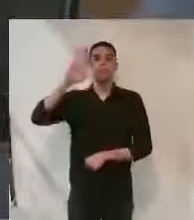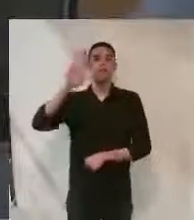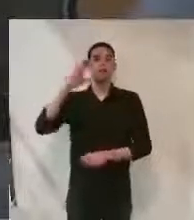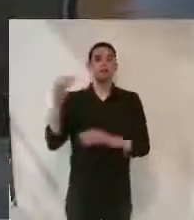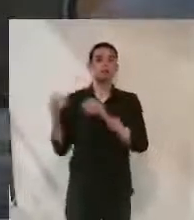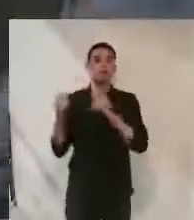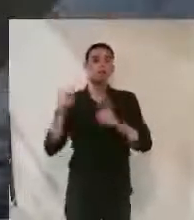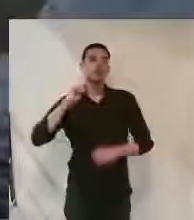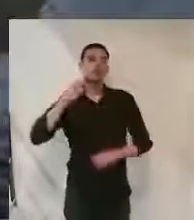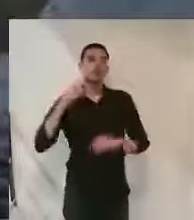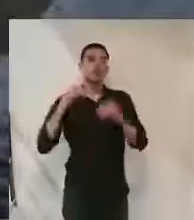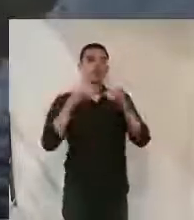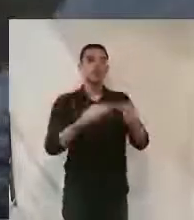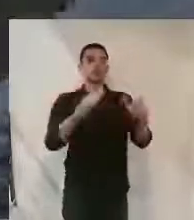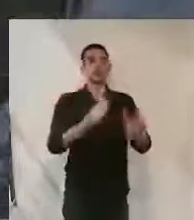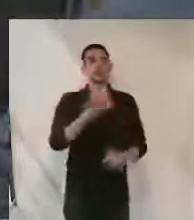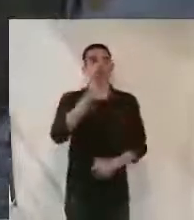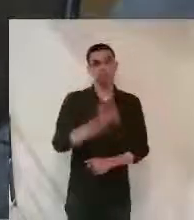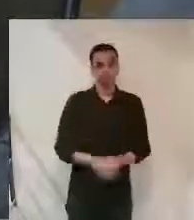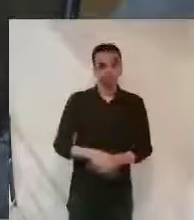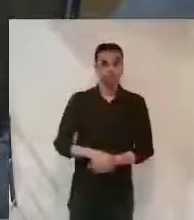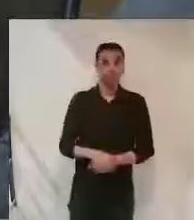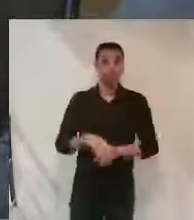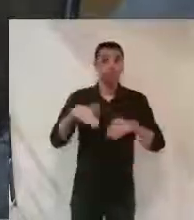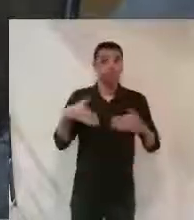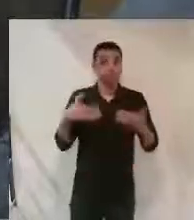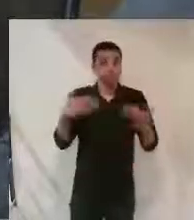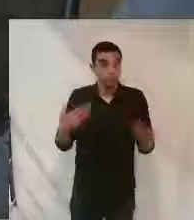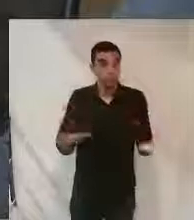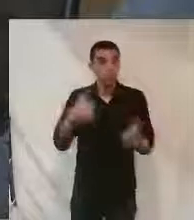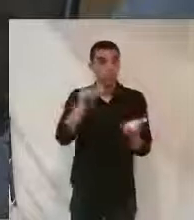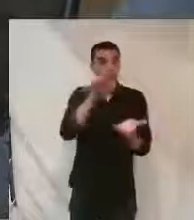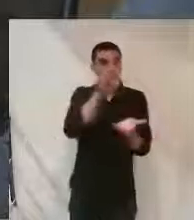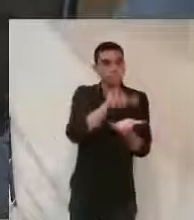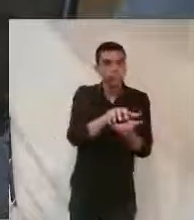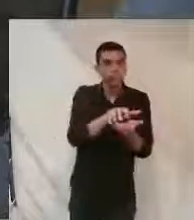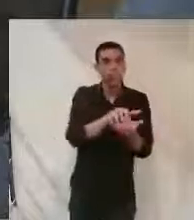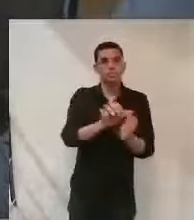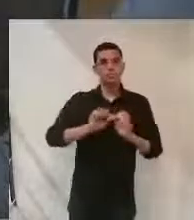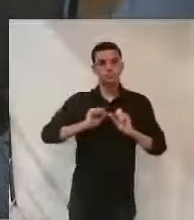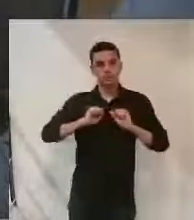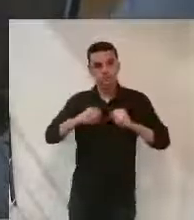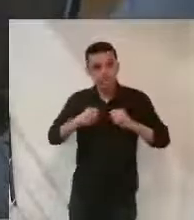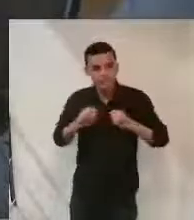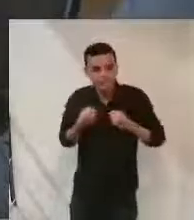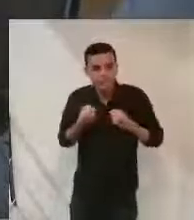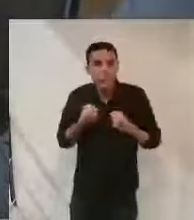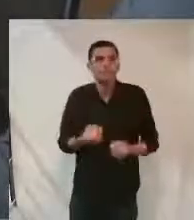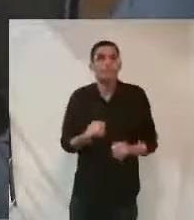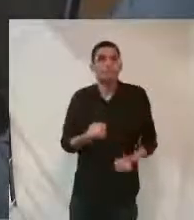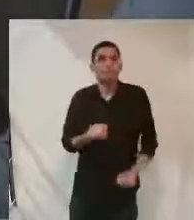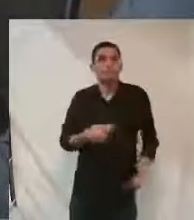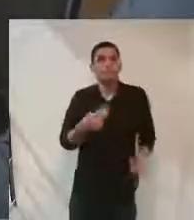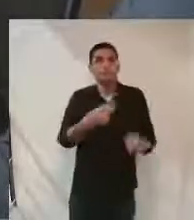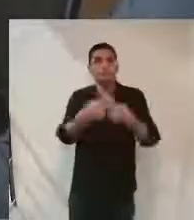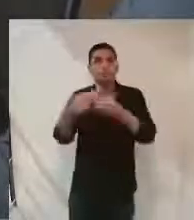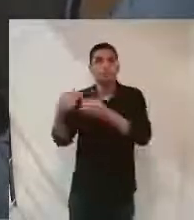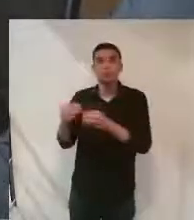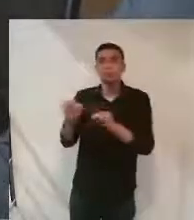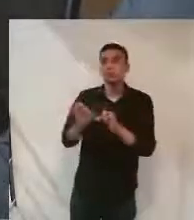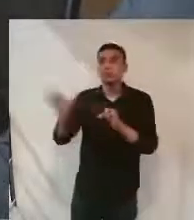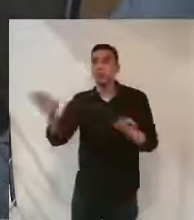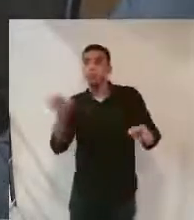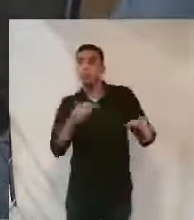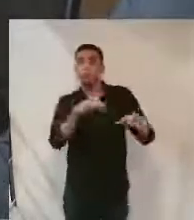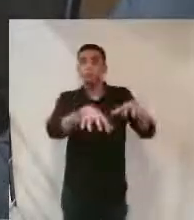forma adequada. Então, se Pernambuco, com todo esforço, com municípios tão distantes, não é, doutor